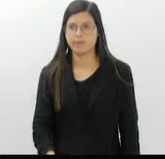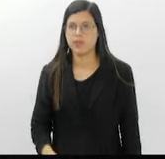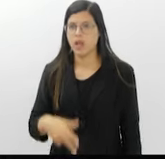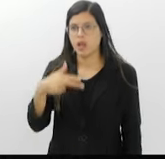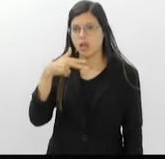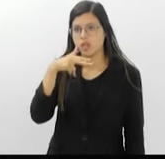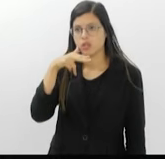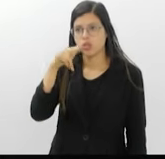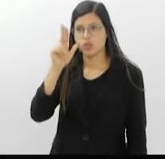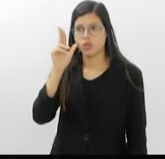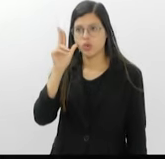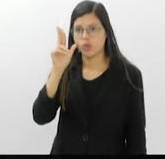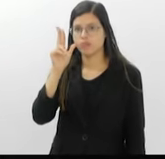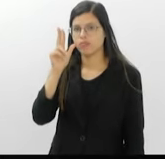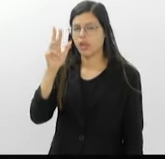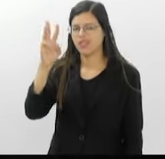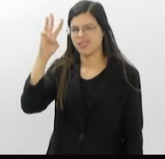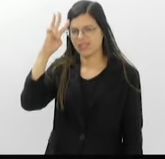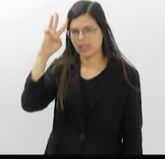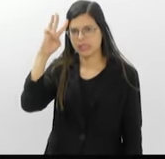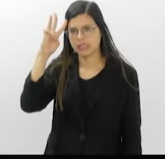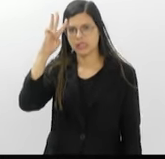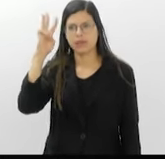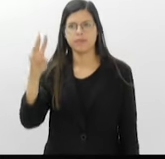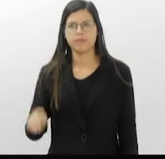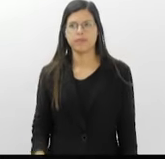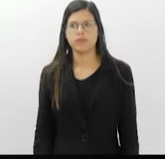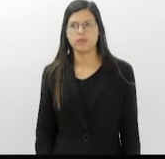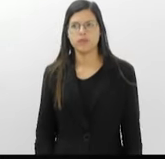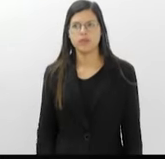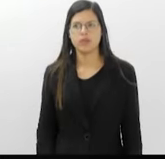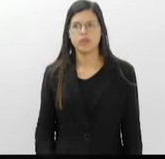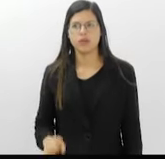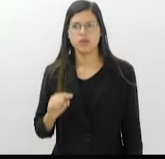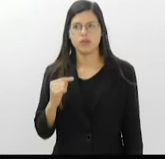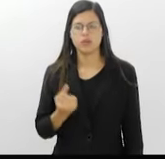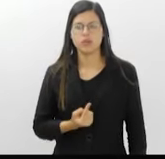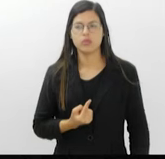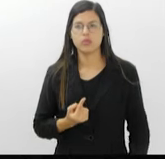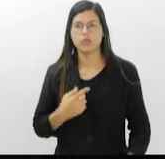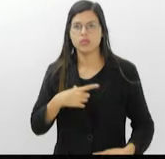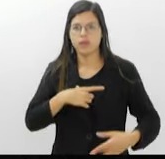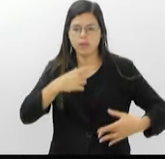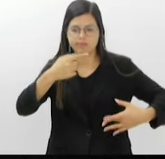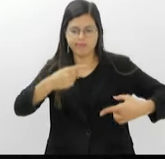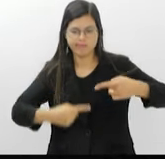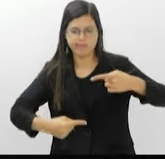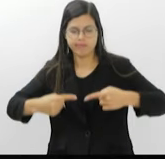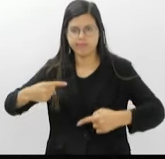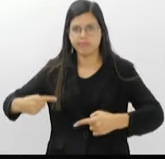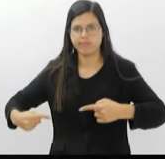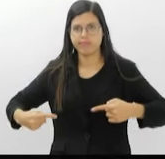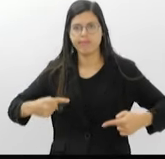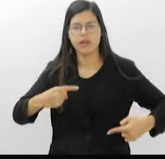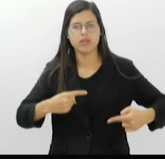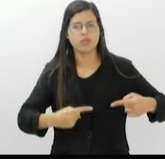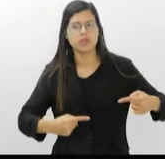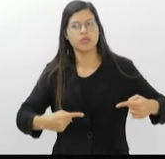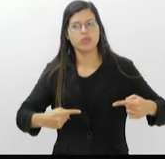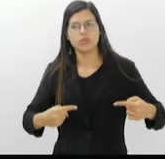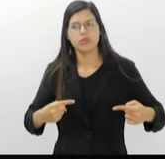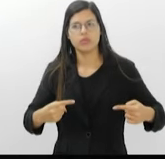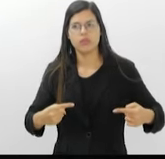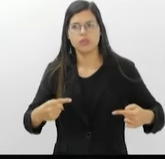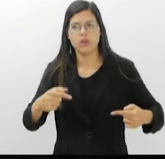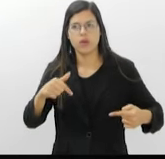Anteontem, isto é, na terça-feira, travamos uma intensa discussão aqui